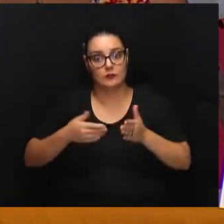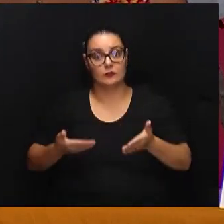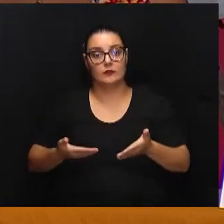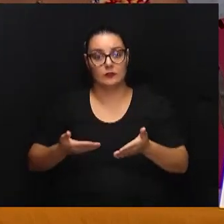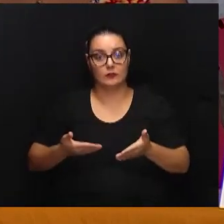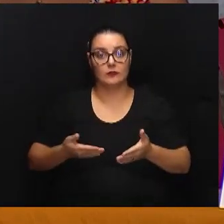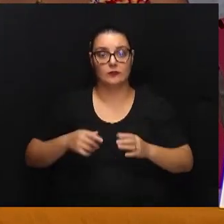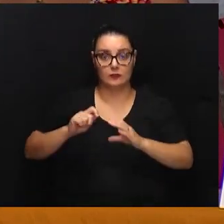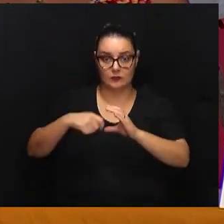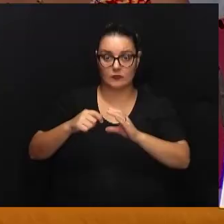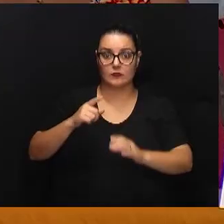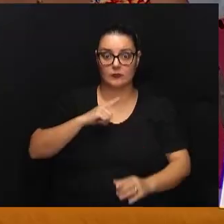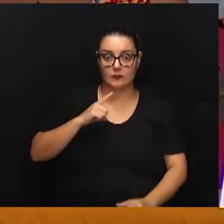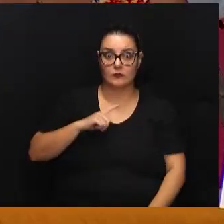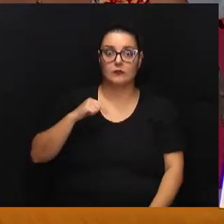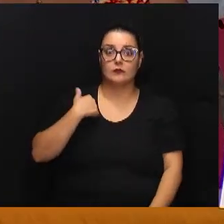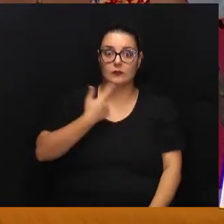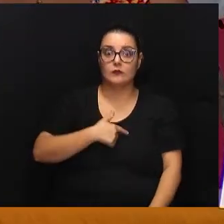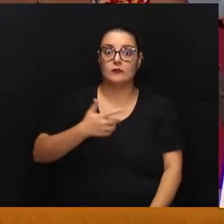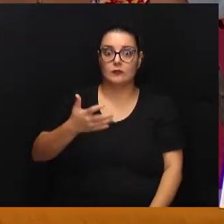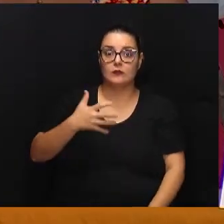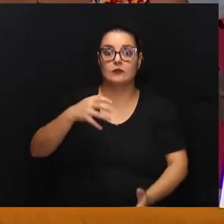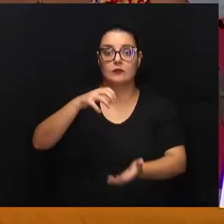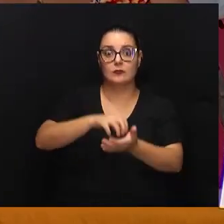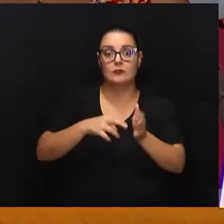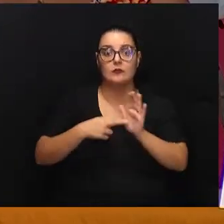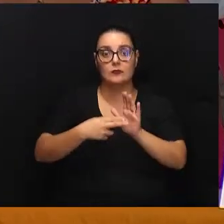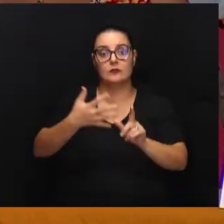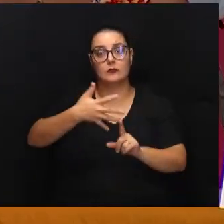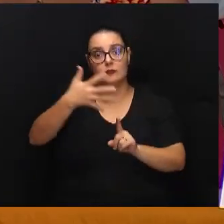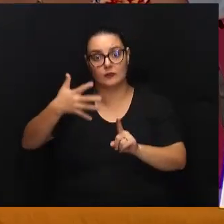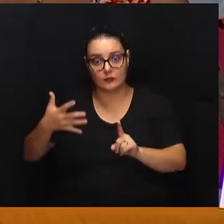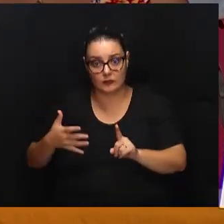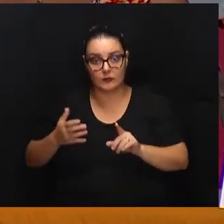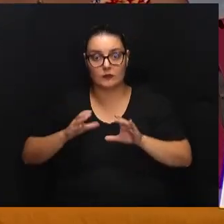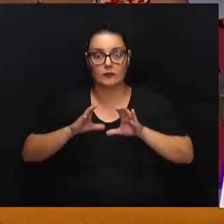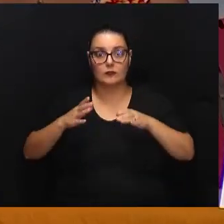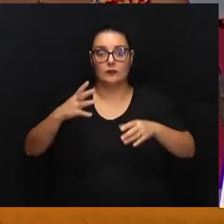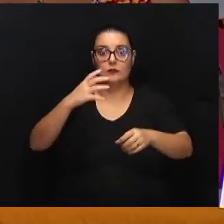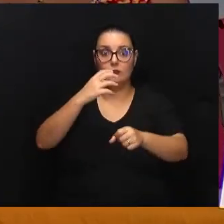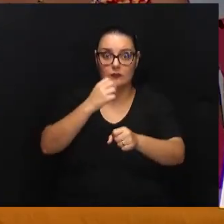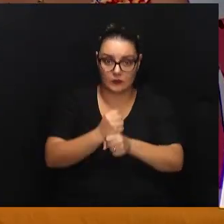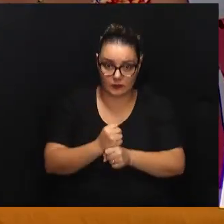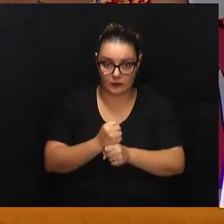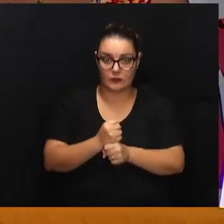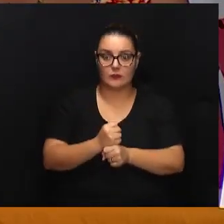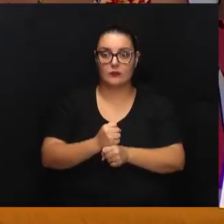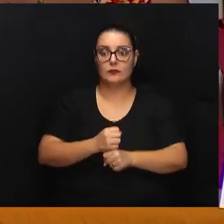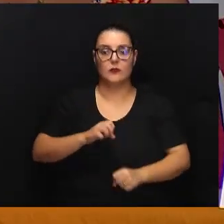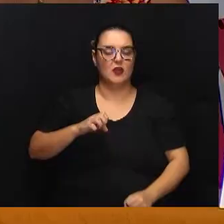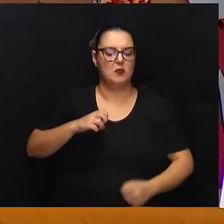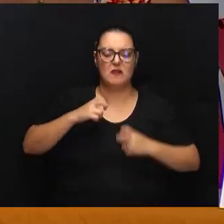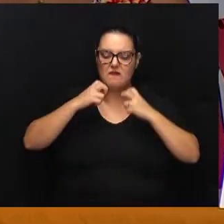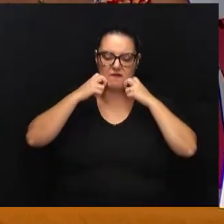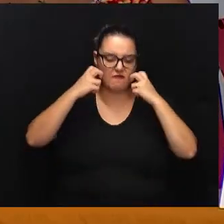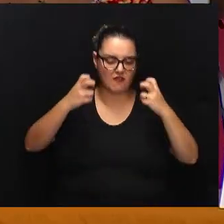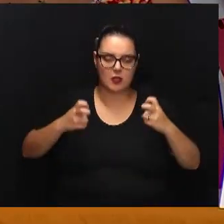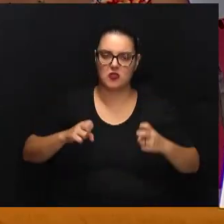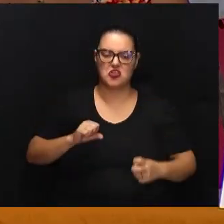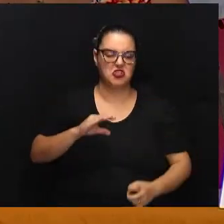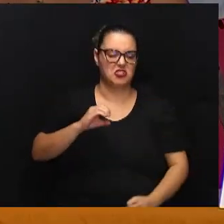que, aliás, nós queremos registrar aqui, que está sendo gravado, nós queremos centro de referência LGBT com equipe completa, porque é